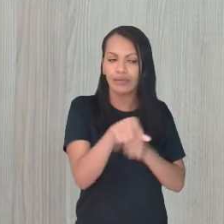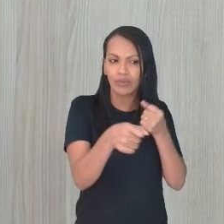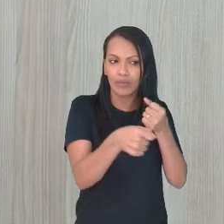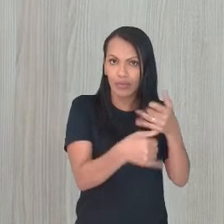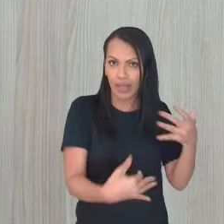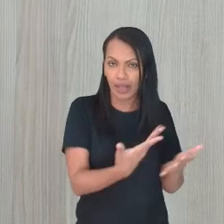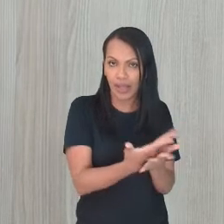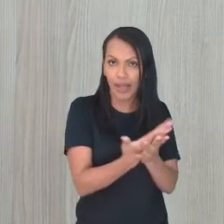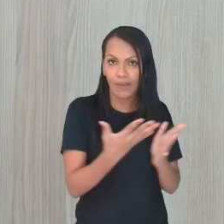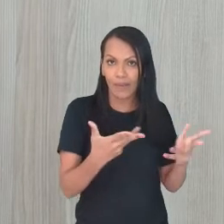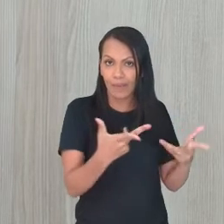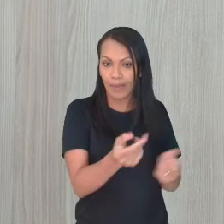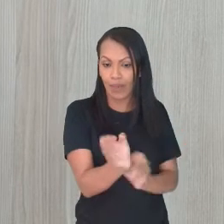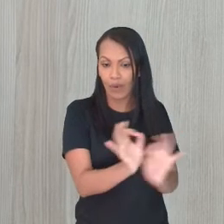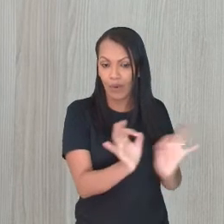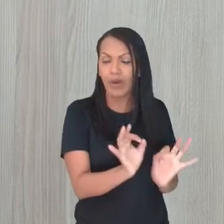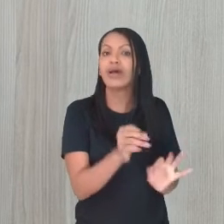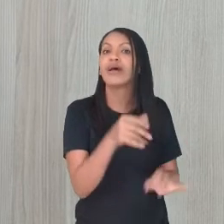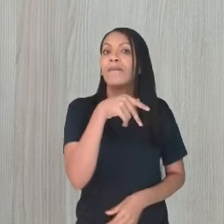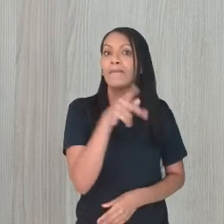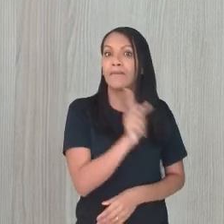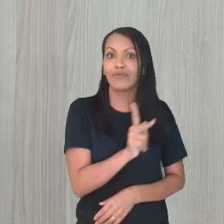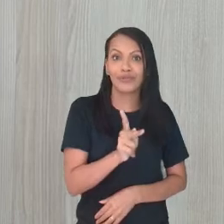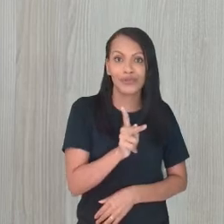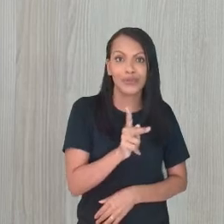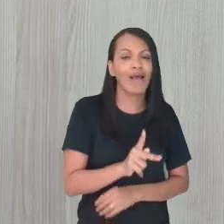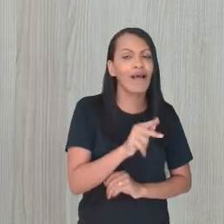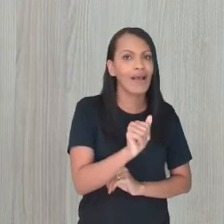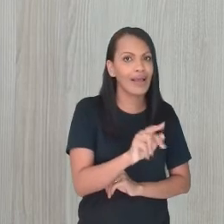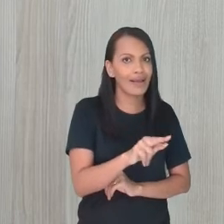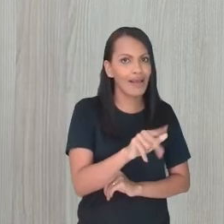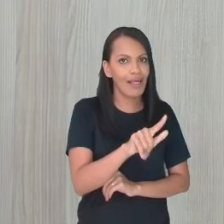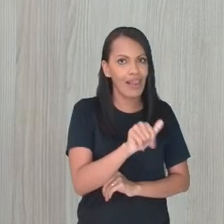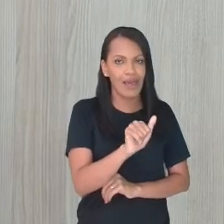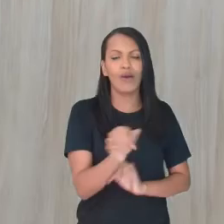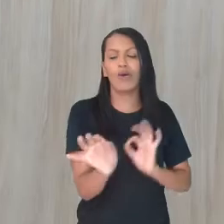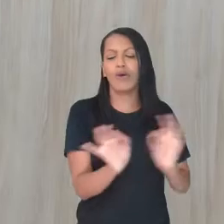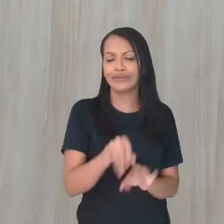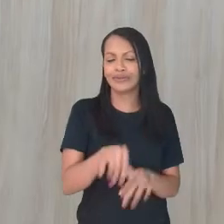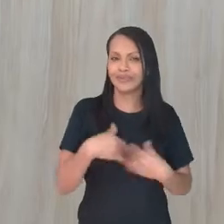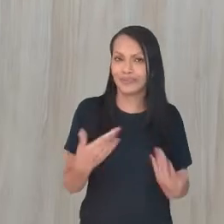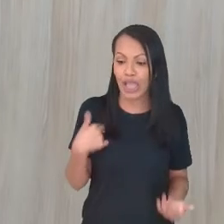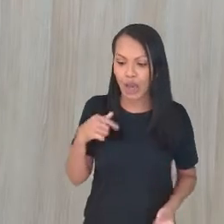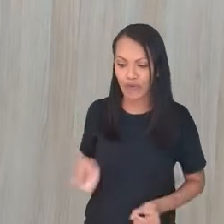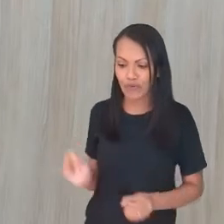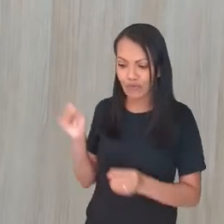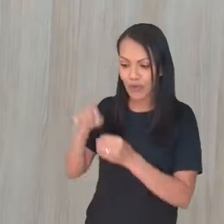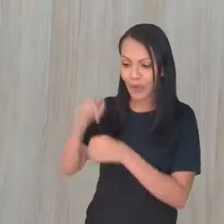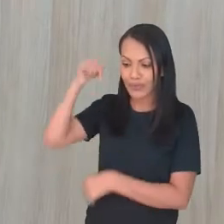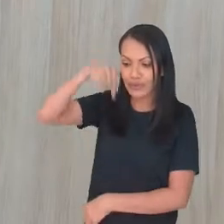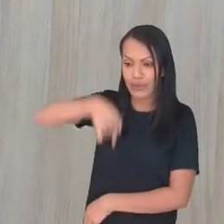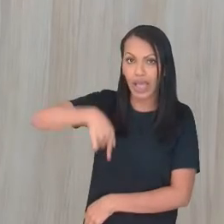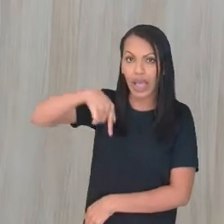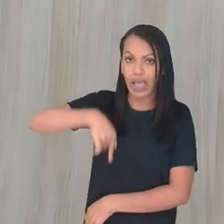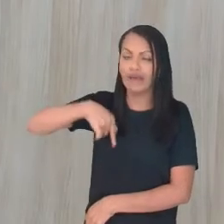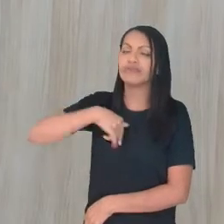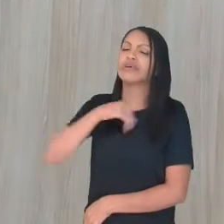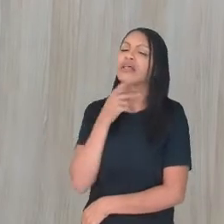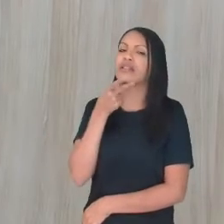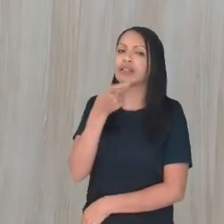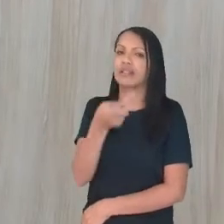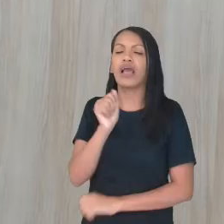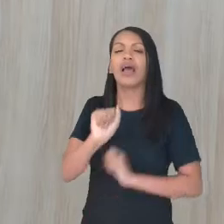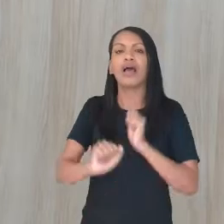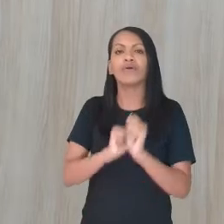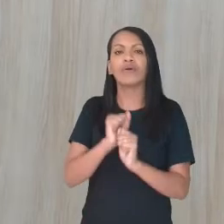aula maravilhosa aí, preparada pela professora Carla, tá certo? Pois é, voltei aqui para falar de português, para falar